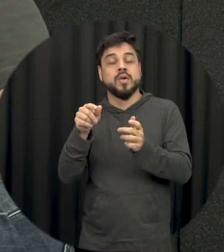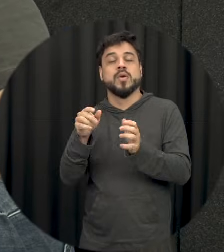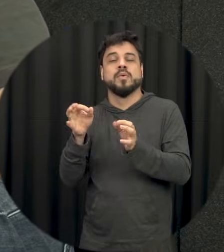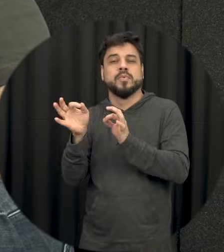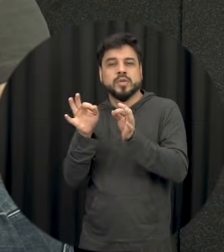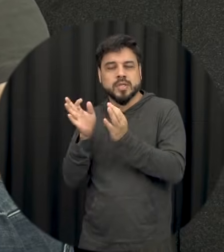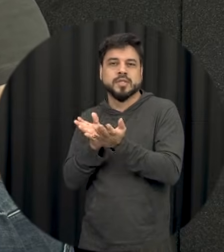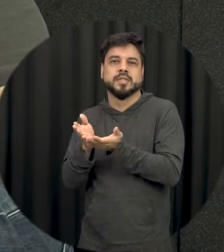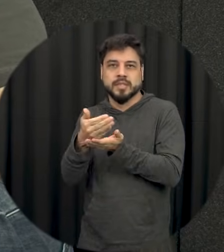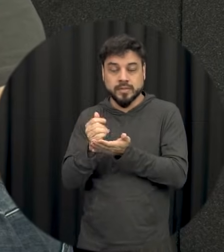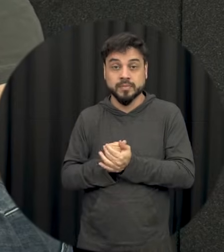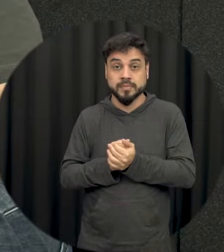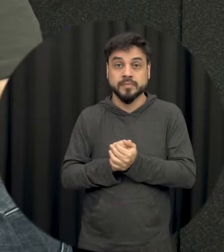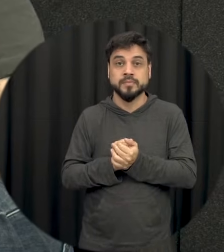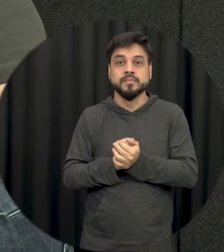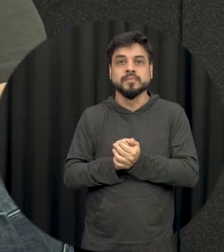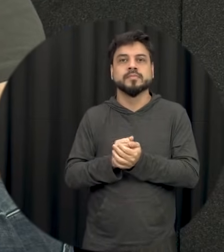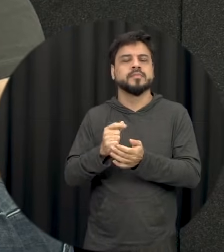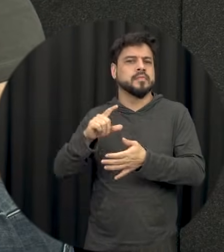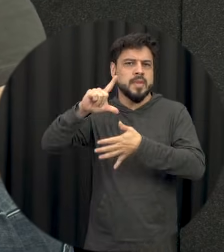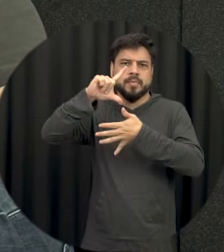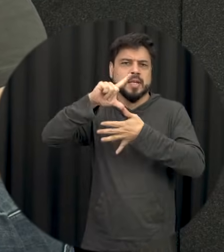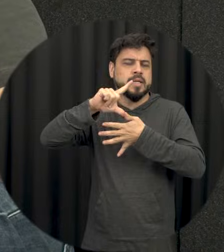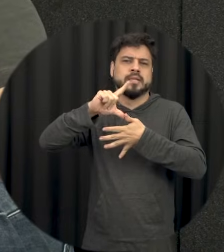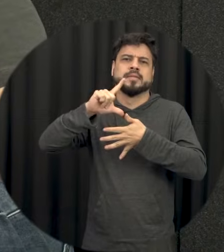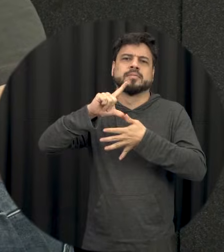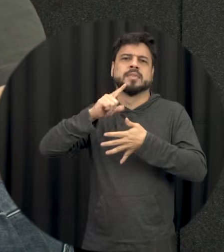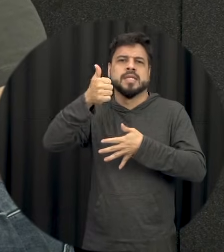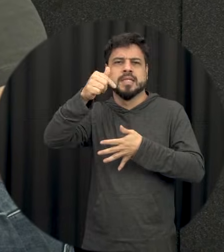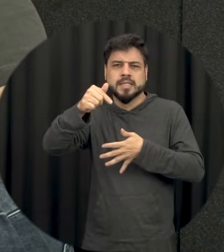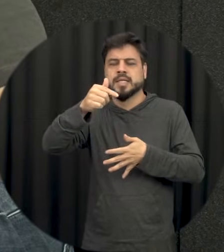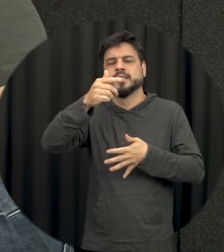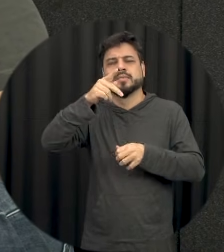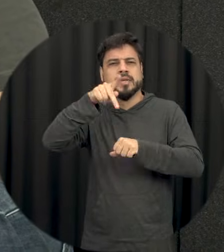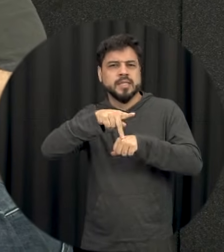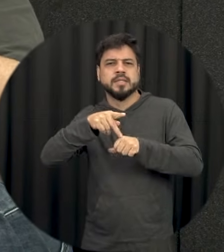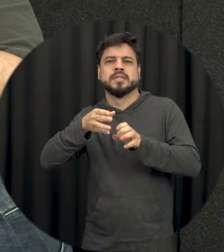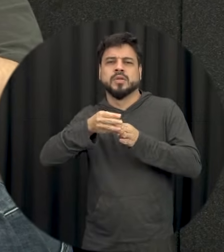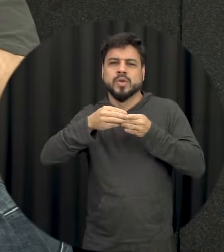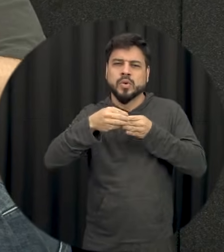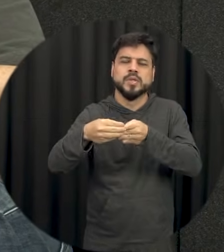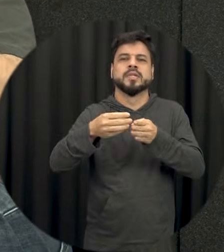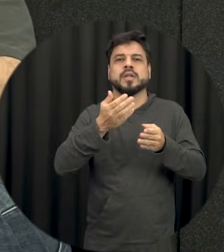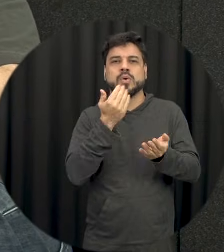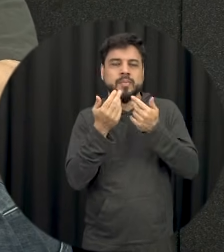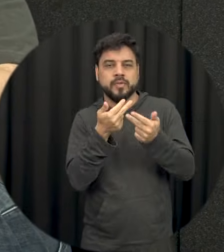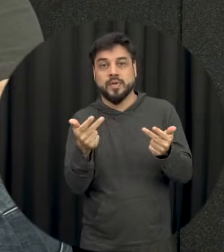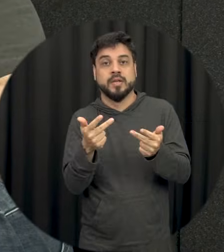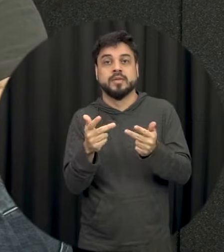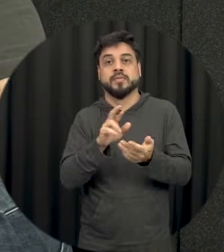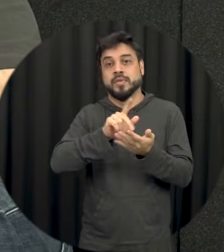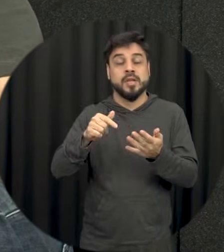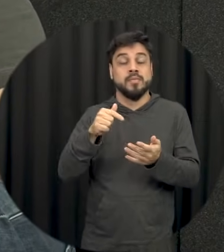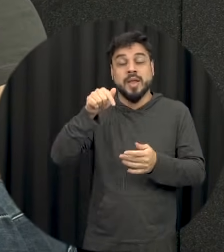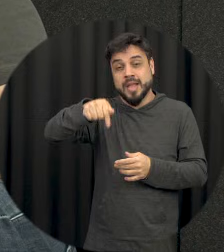de pesquisa, da América Latina inteira, 17 países, sobre guias alimentares, etc. Mas, digamos, eu nunca coordenei um projeto de